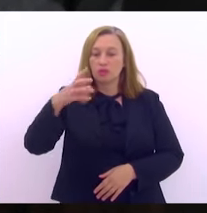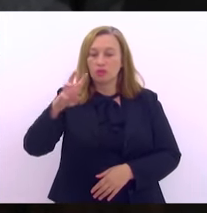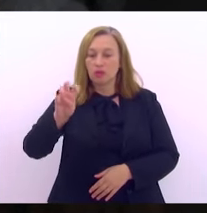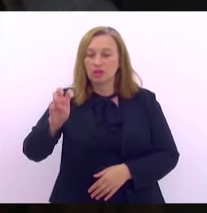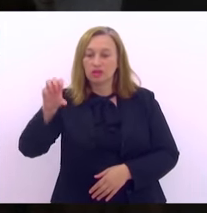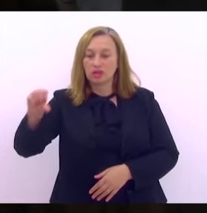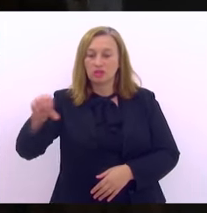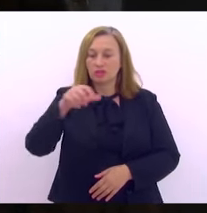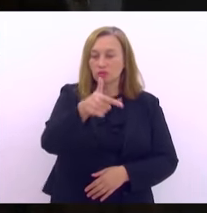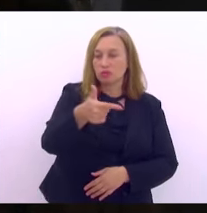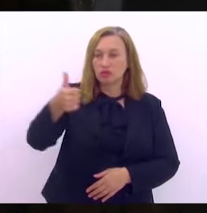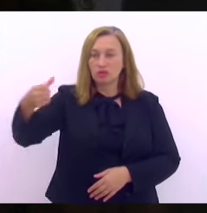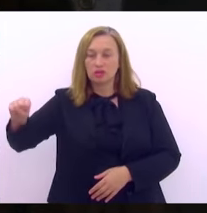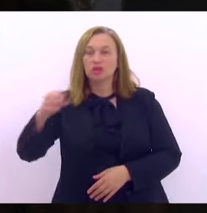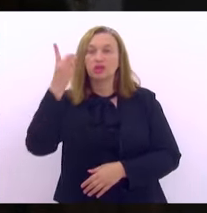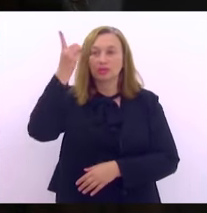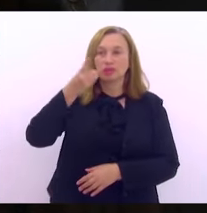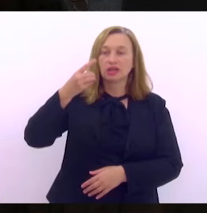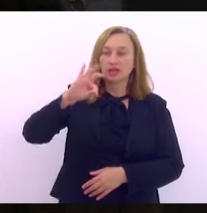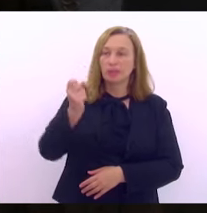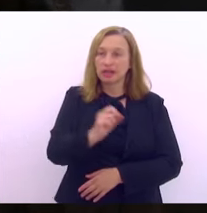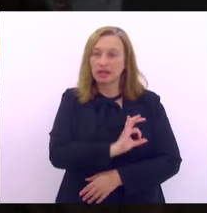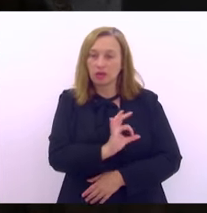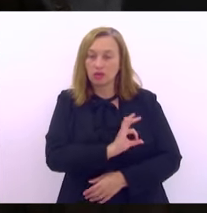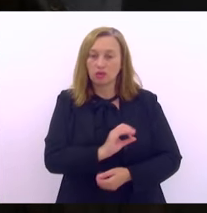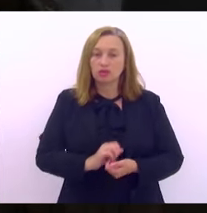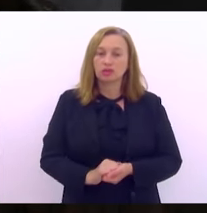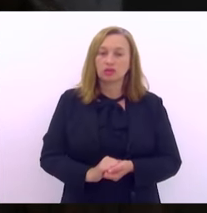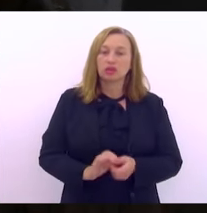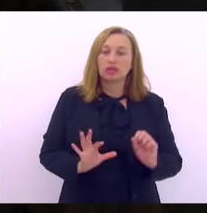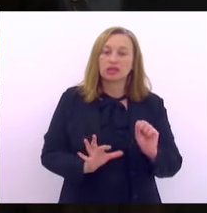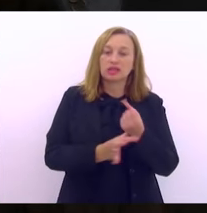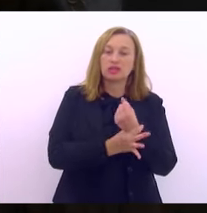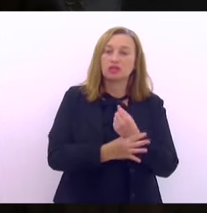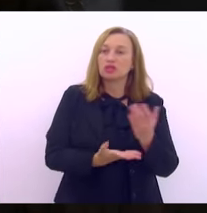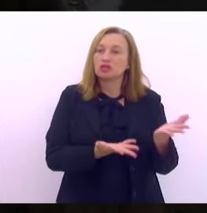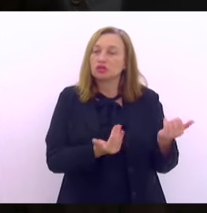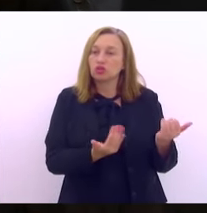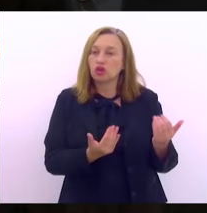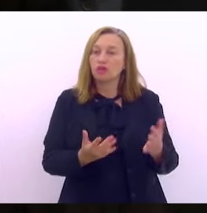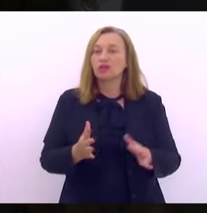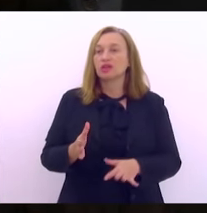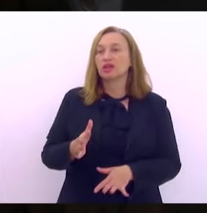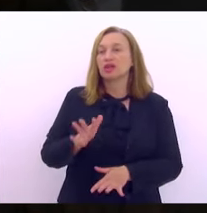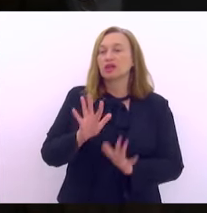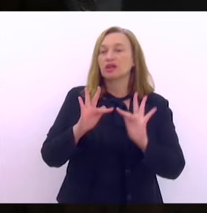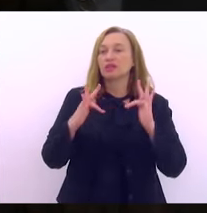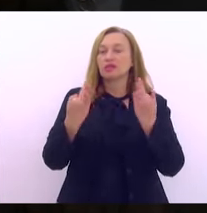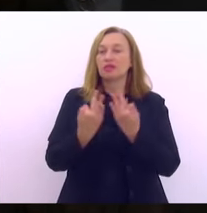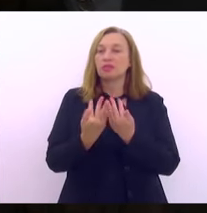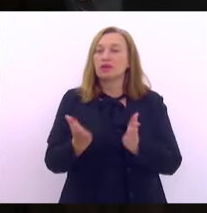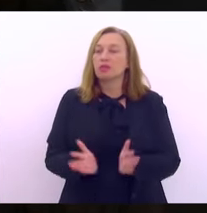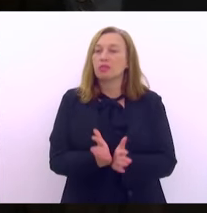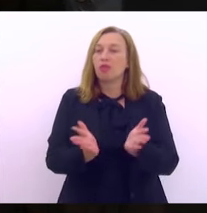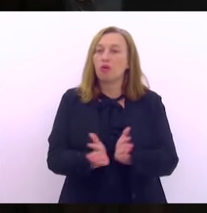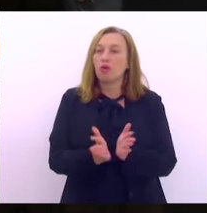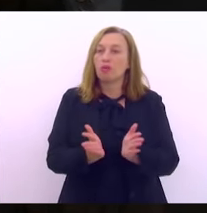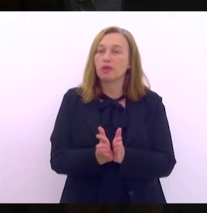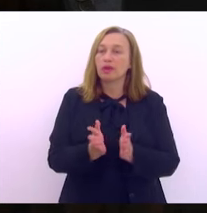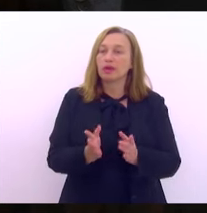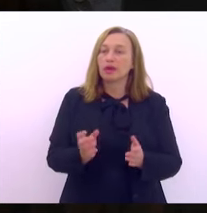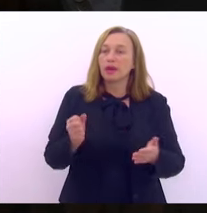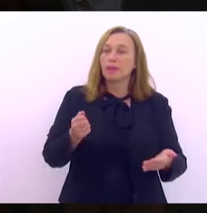4059/2018, de autoria da deputada Marta Rocha, que assegura ao jovem de família de baixa renda a meia entrada nos